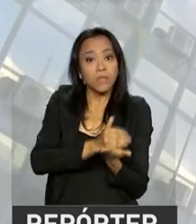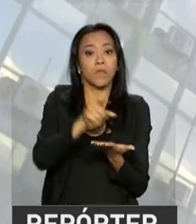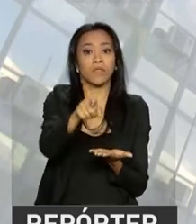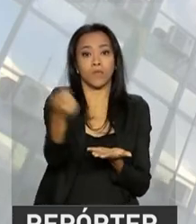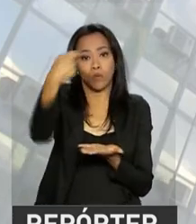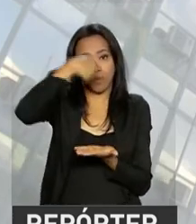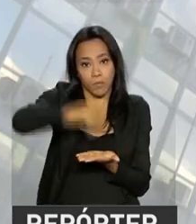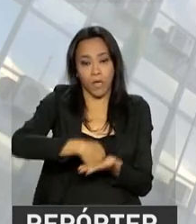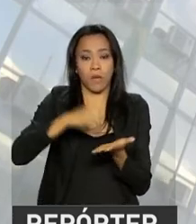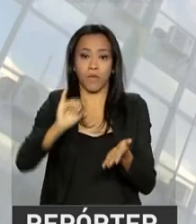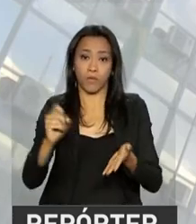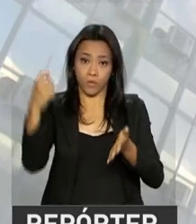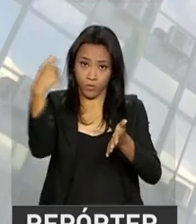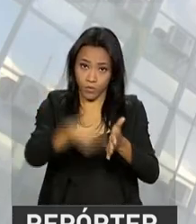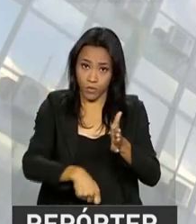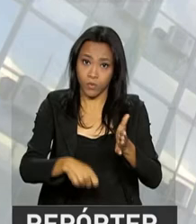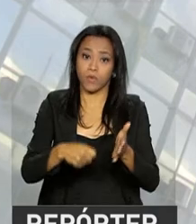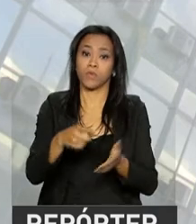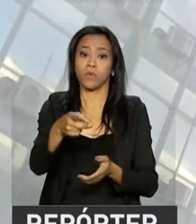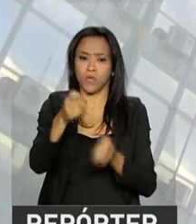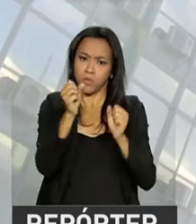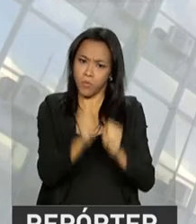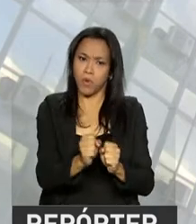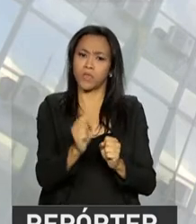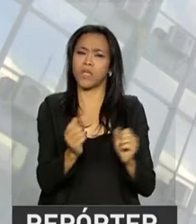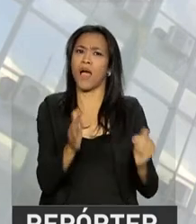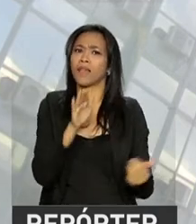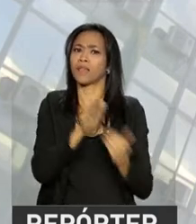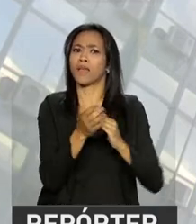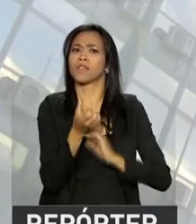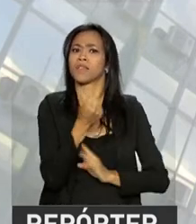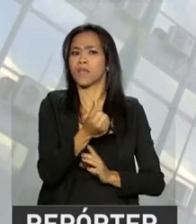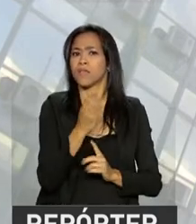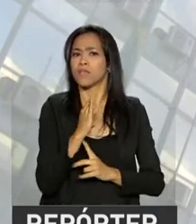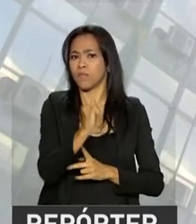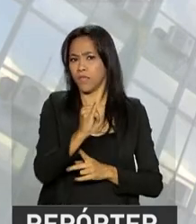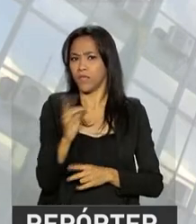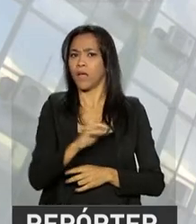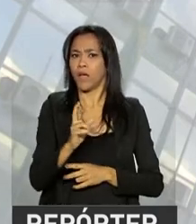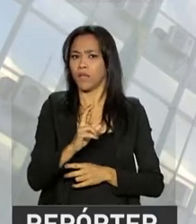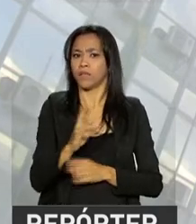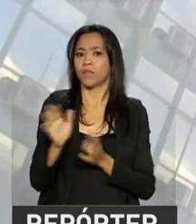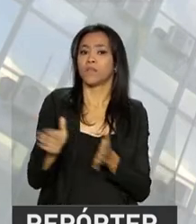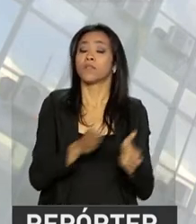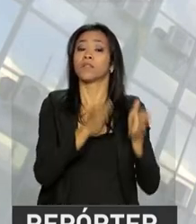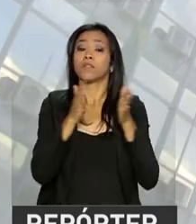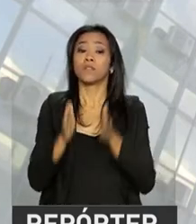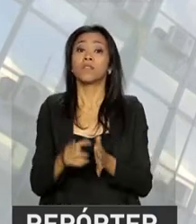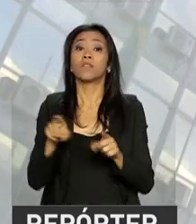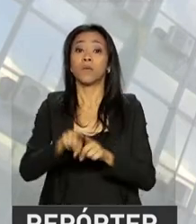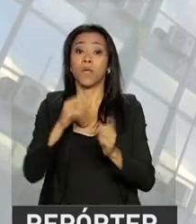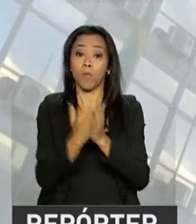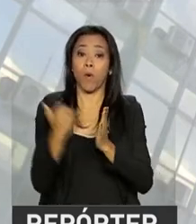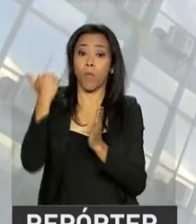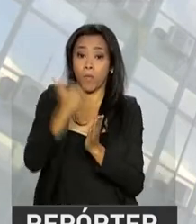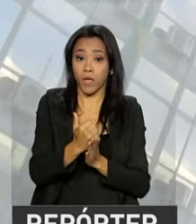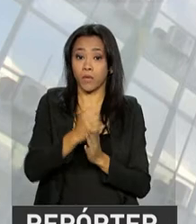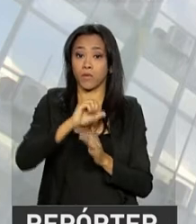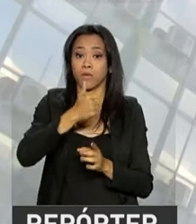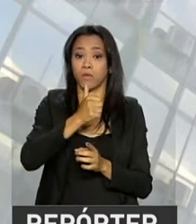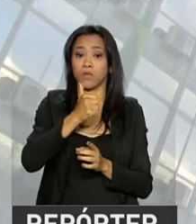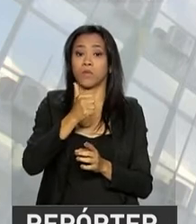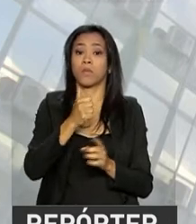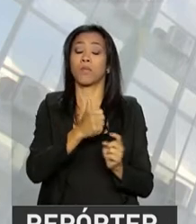investimentos exclusivos que pode render até seis bilhões de reais o aumento de 11 para 14